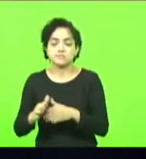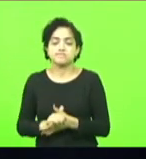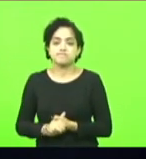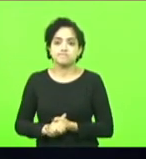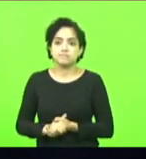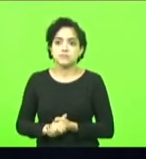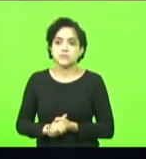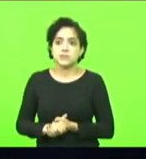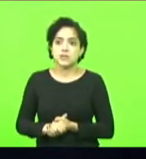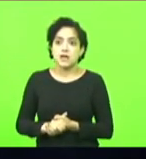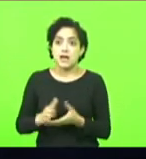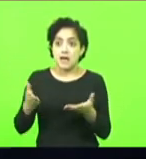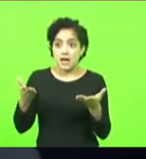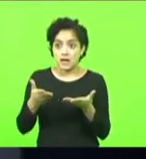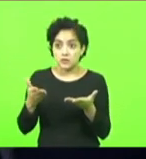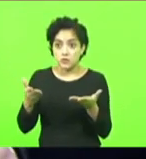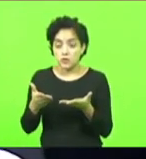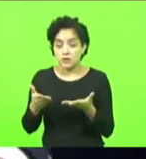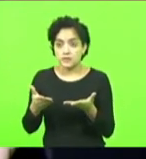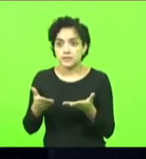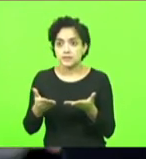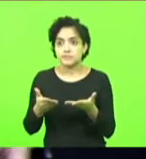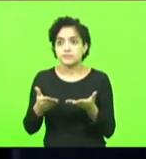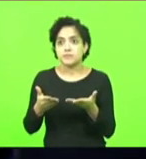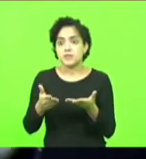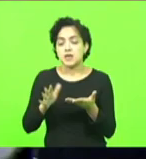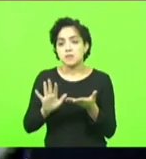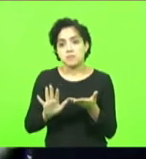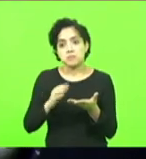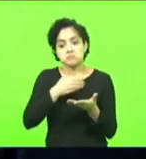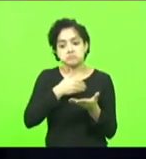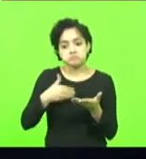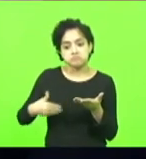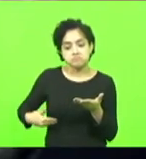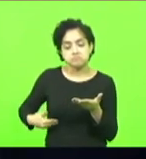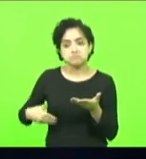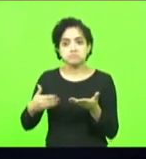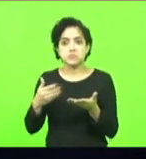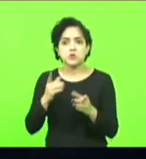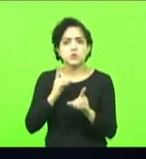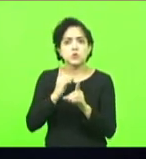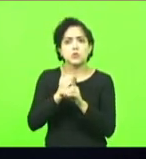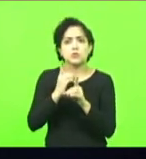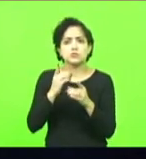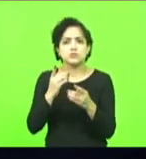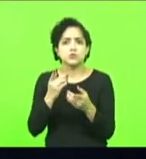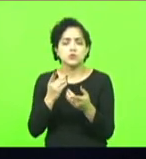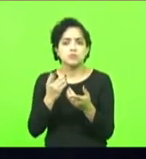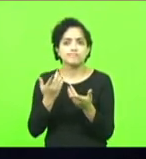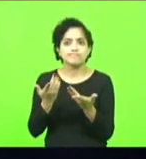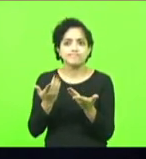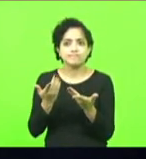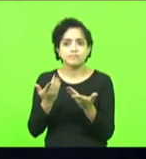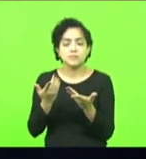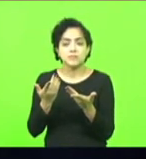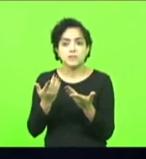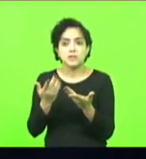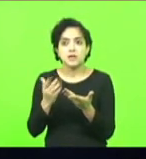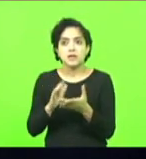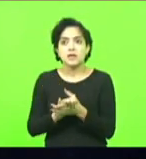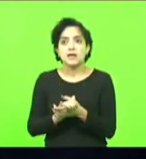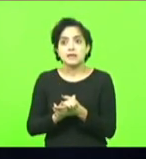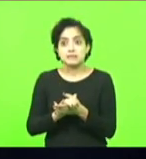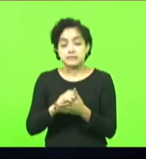Agora, vem um... Parece que o governo agora ele descobriu algo assim extraordinário.